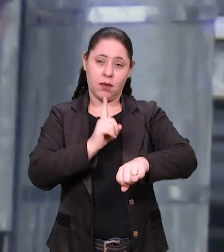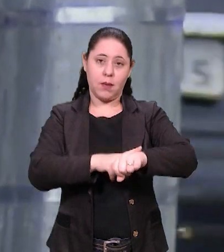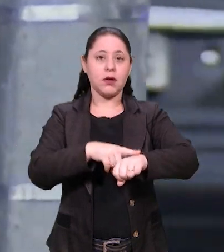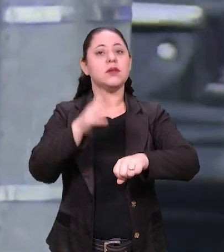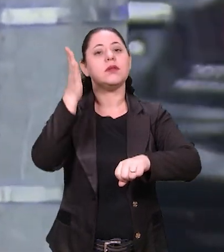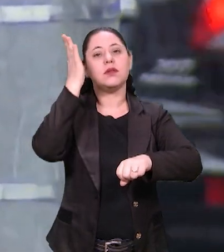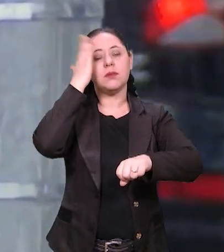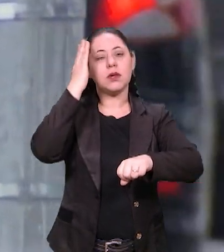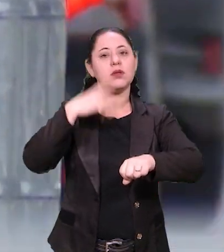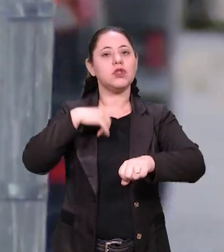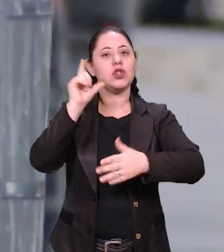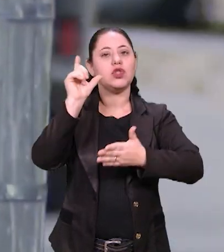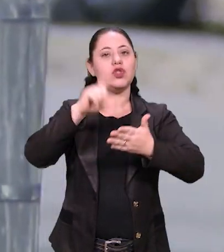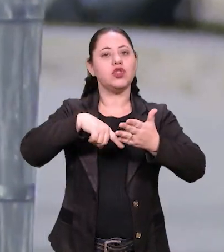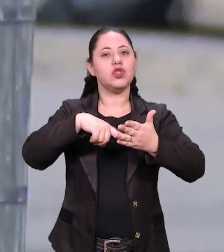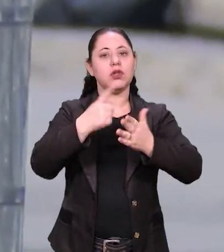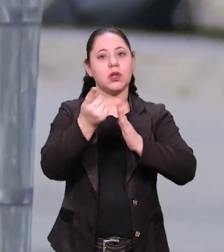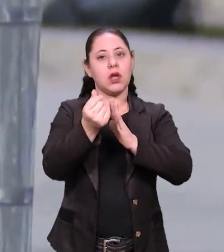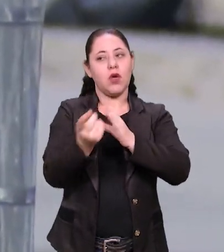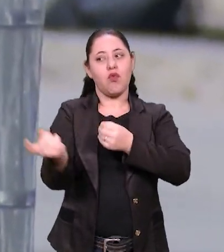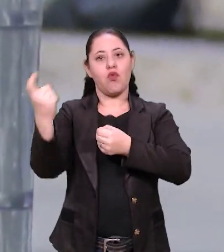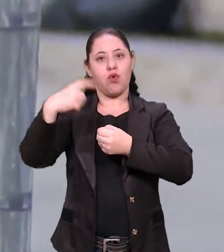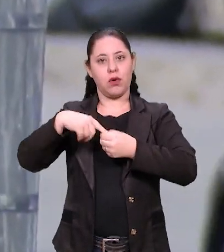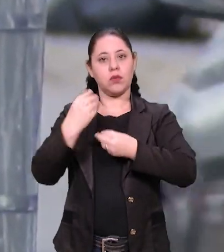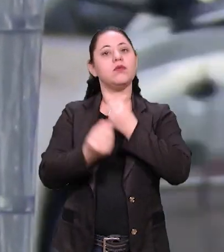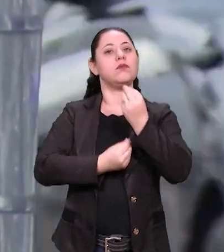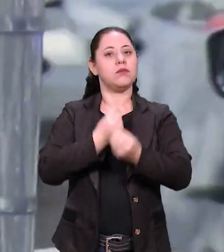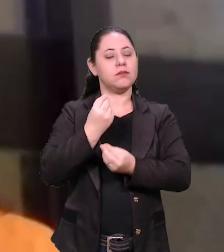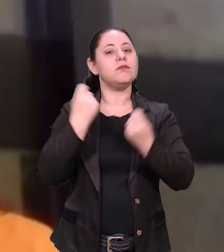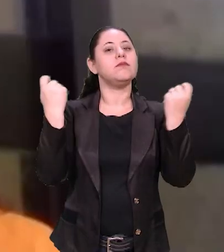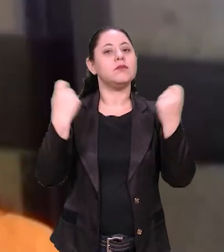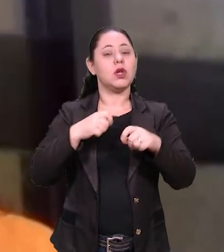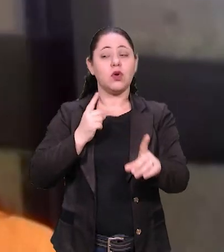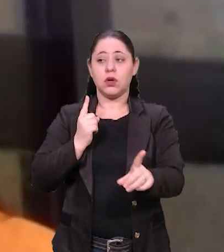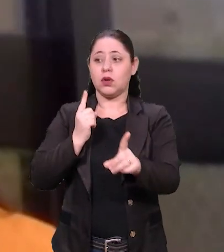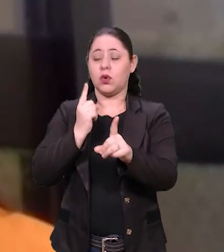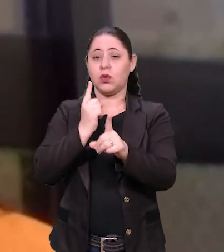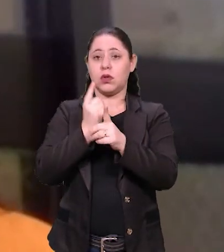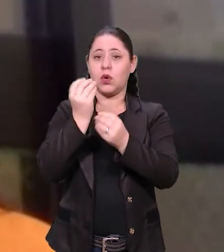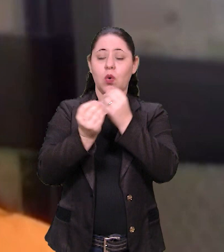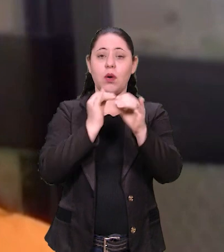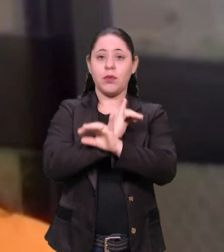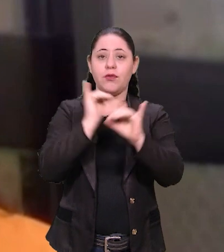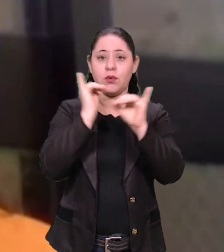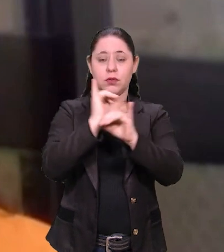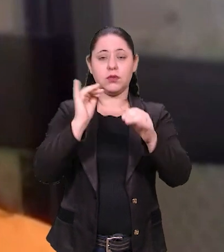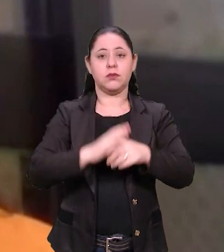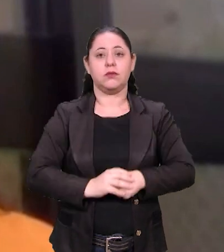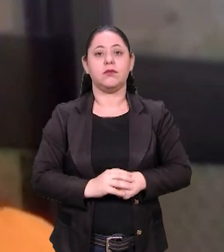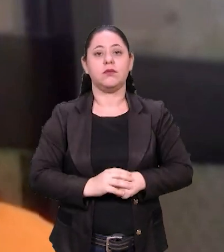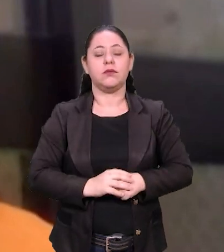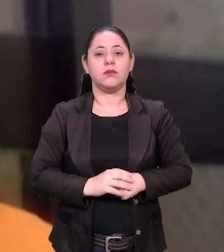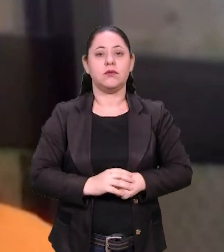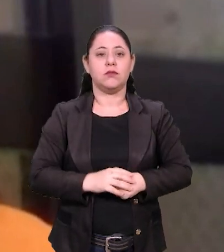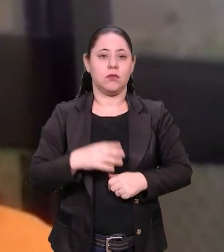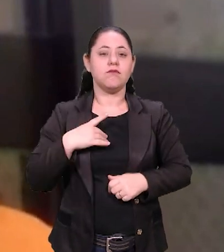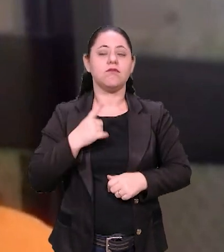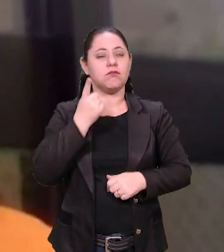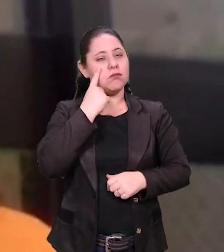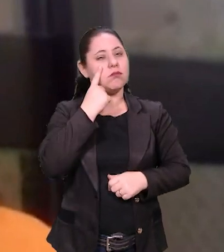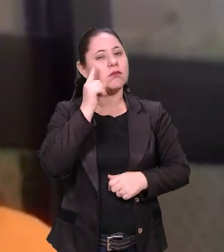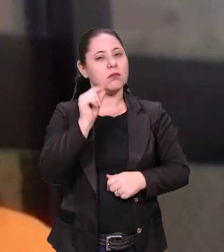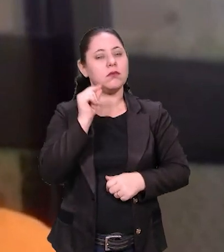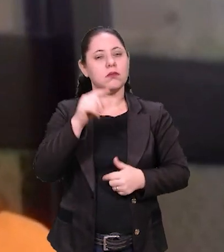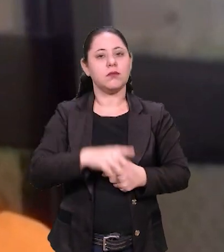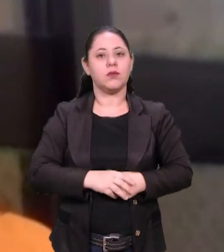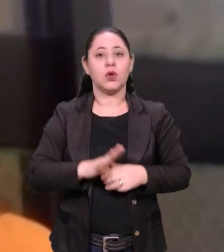como devolver. Ela não precisava descobrir essas informações. E aí eles viram que quando tinha dinheiro, a